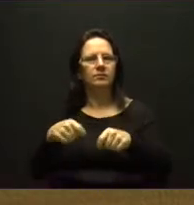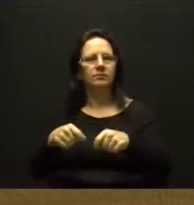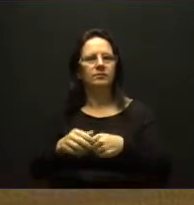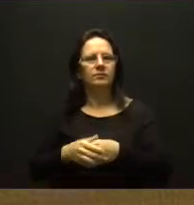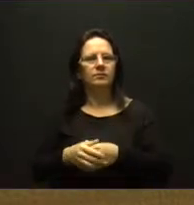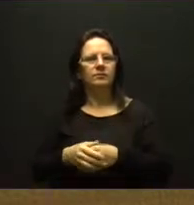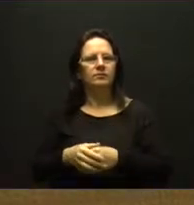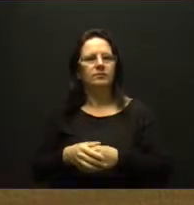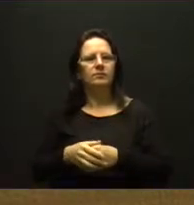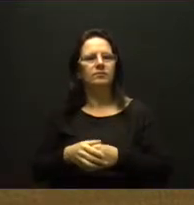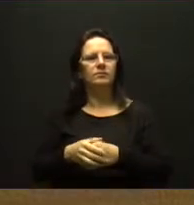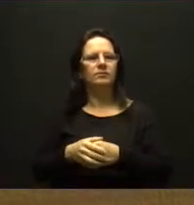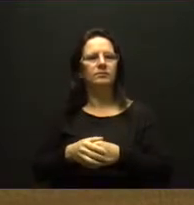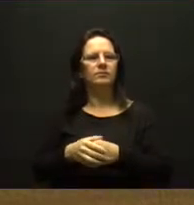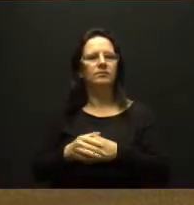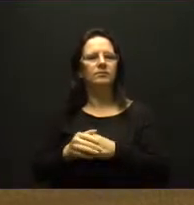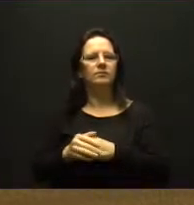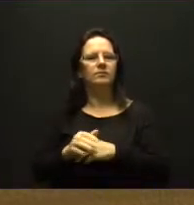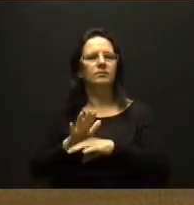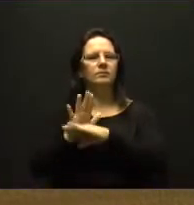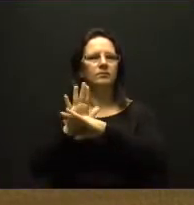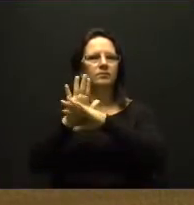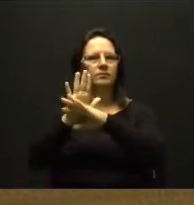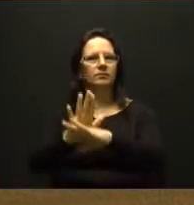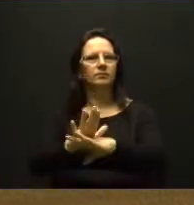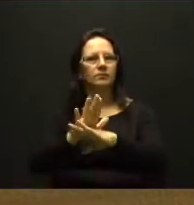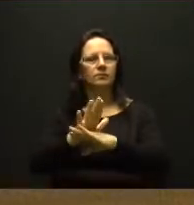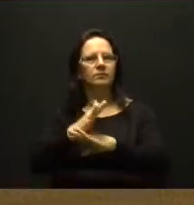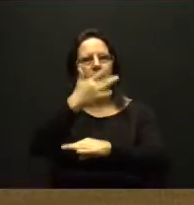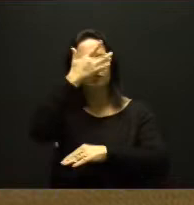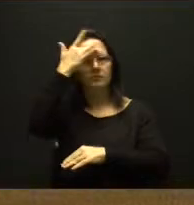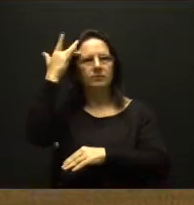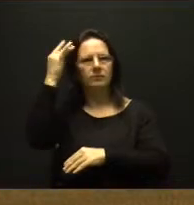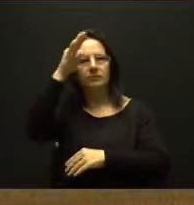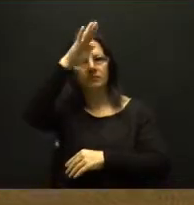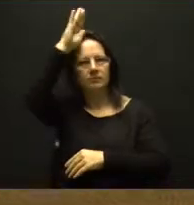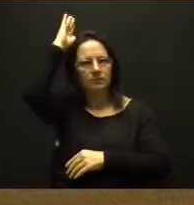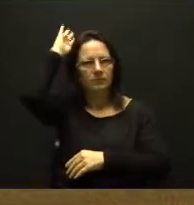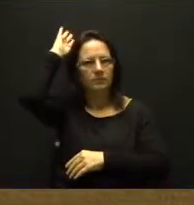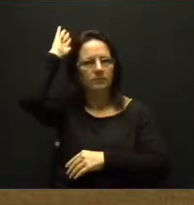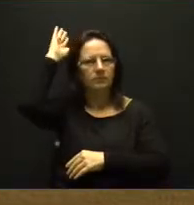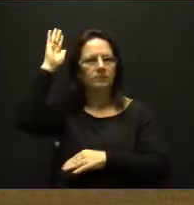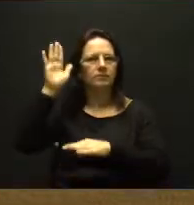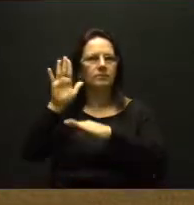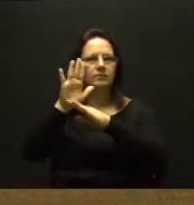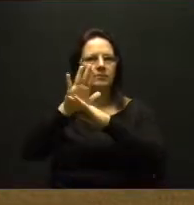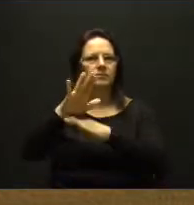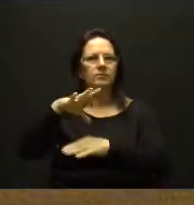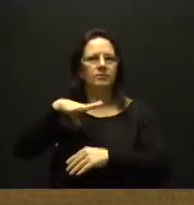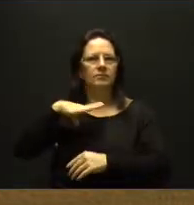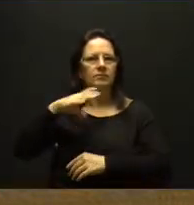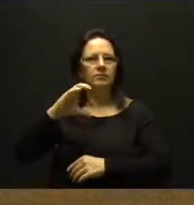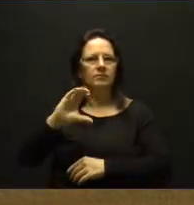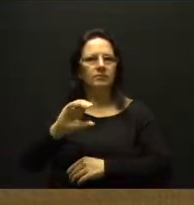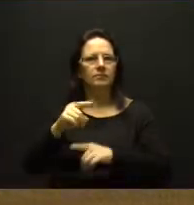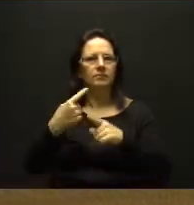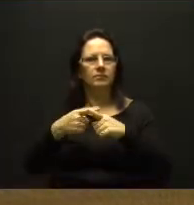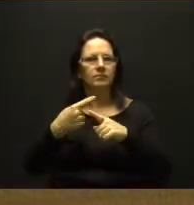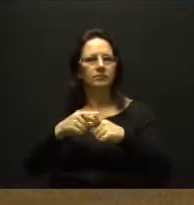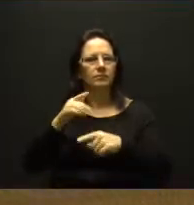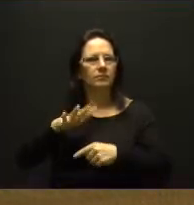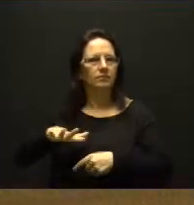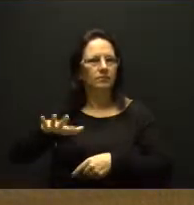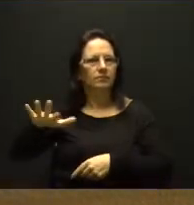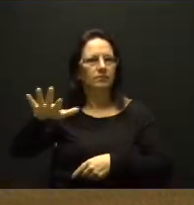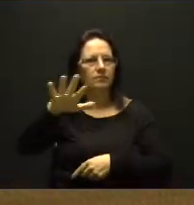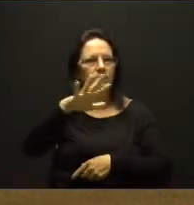mais detalhado pra esses heróis que tem trabalhado em prol de nossa cidade até porque na região é uma